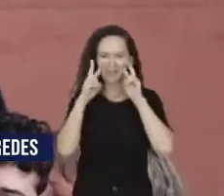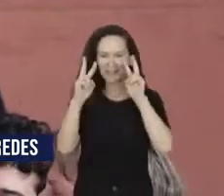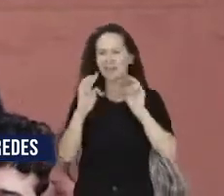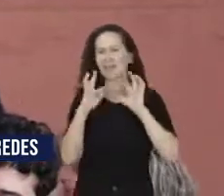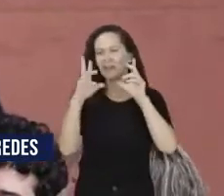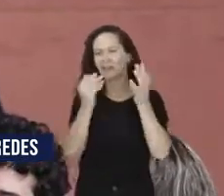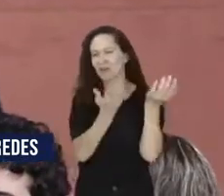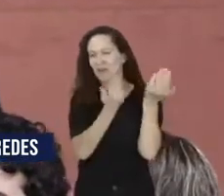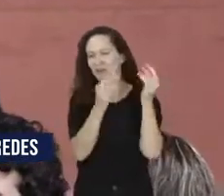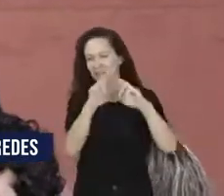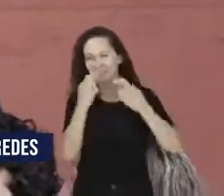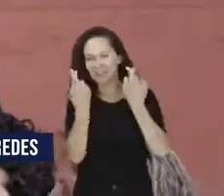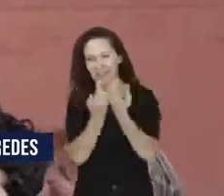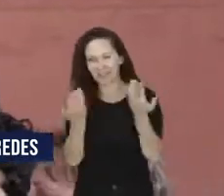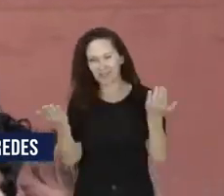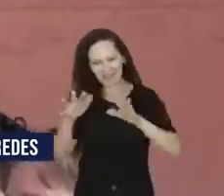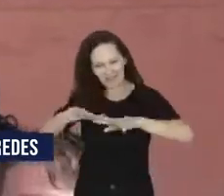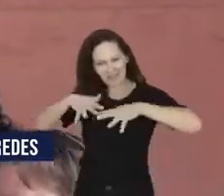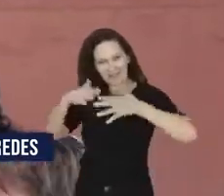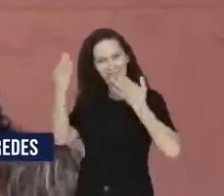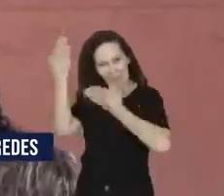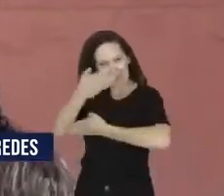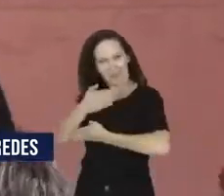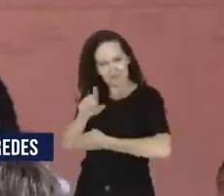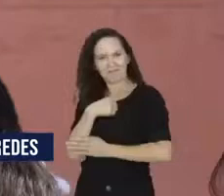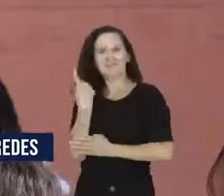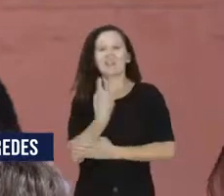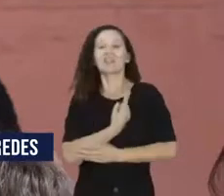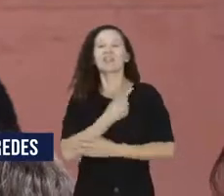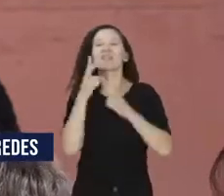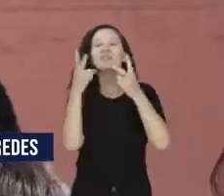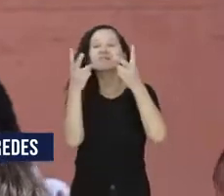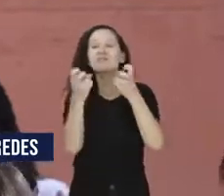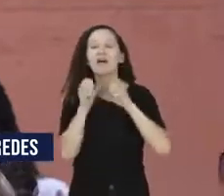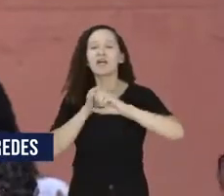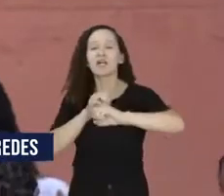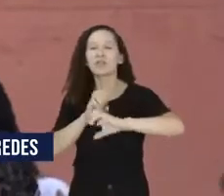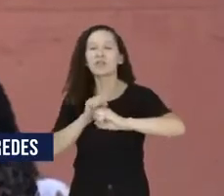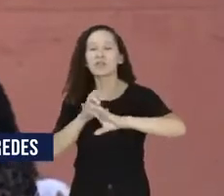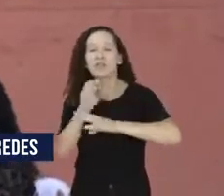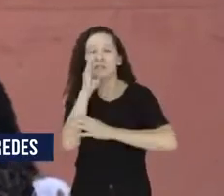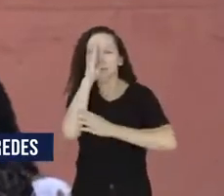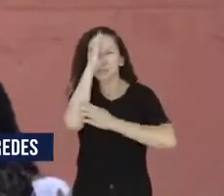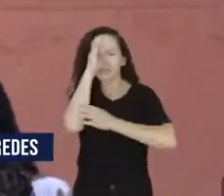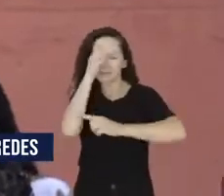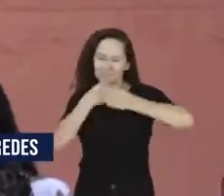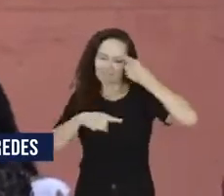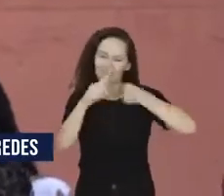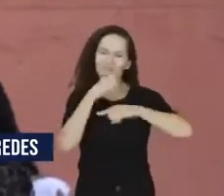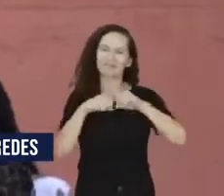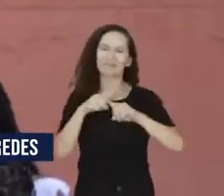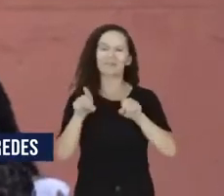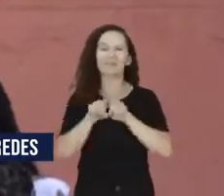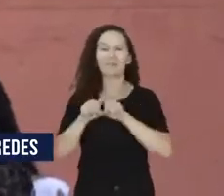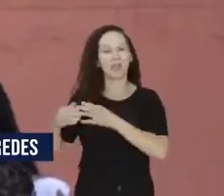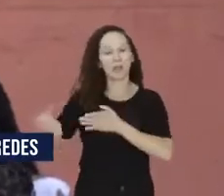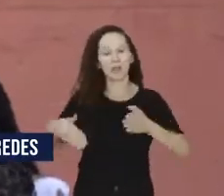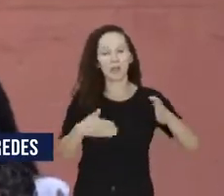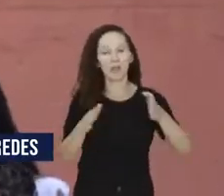é uma prova disso, que a educação, ela é a chave e é o caminho que a gente precisa aí para